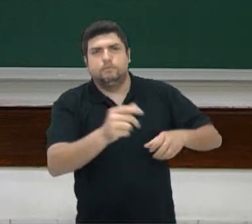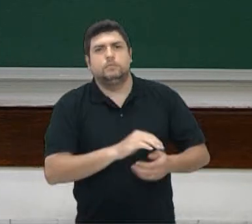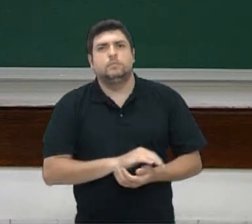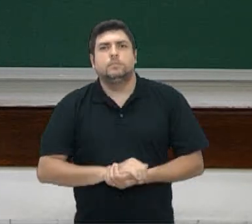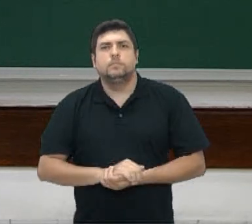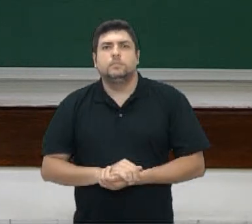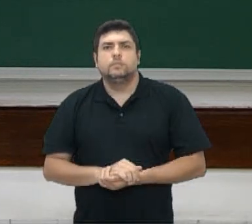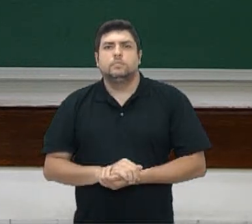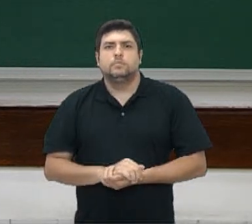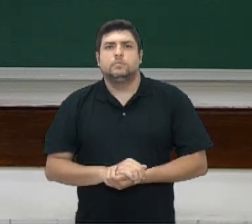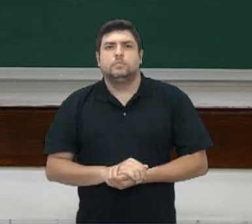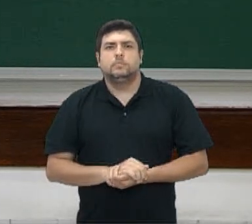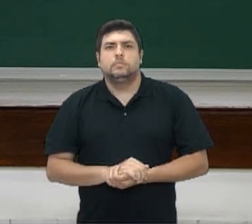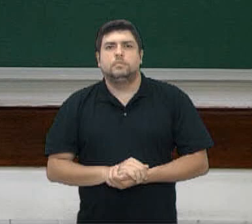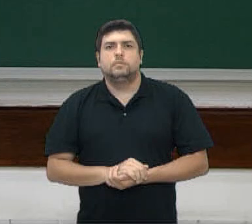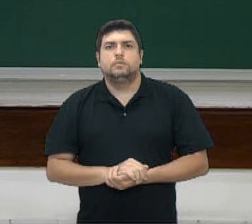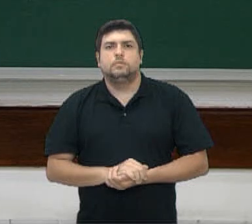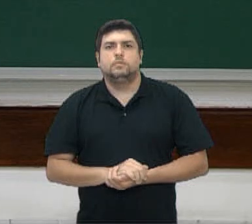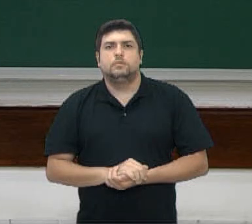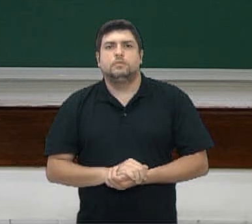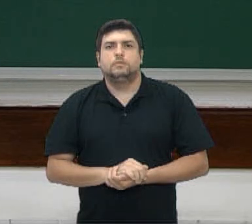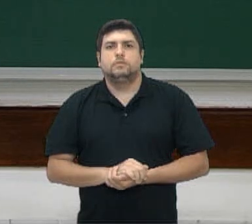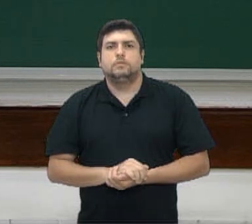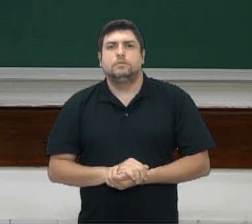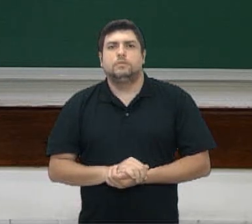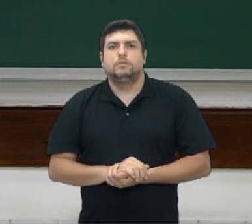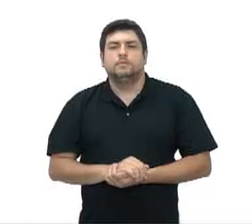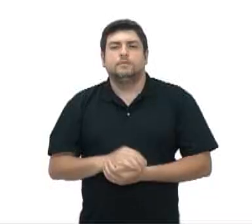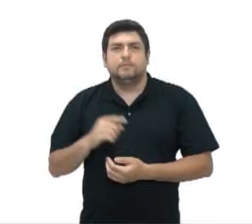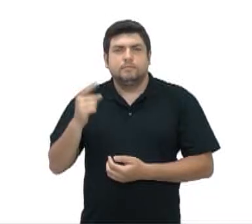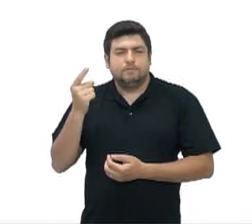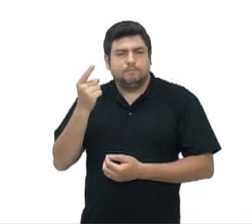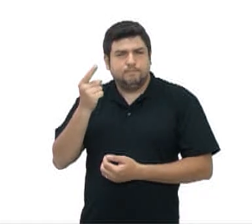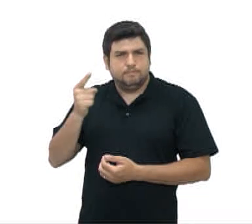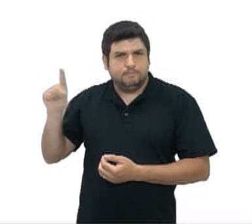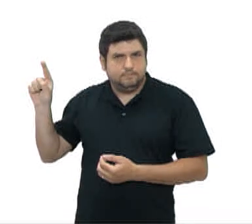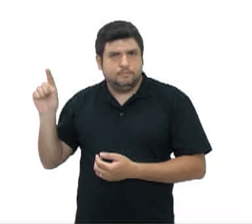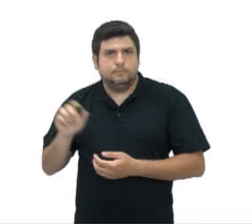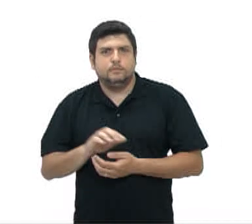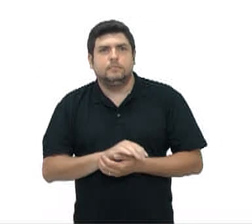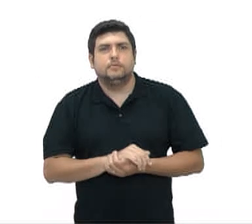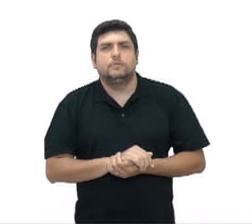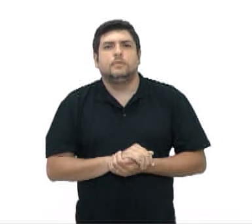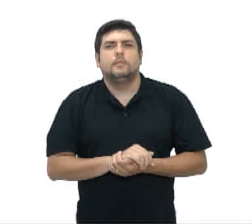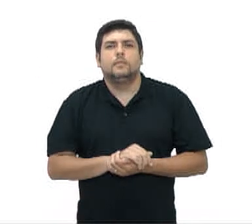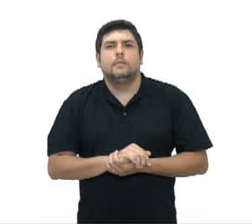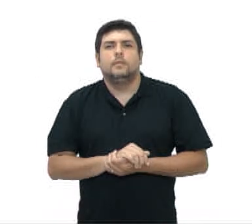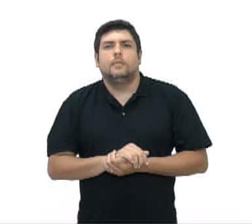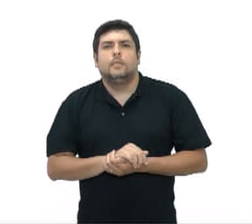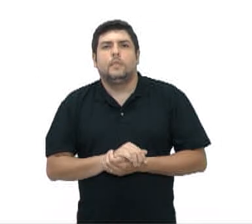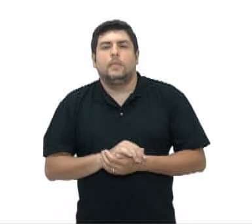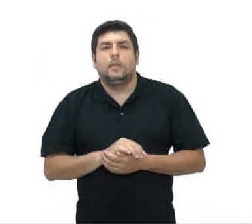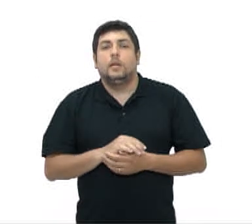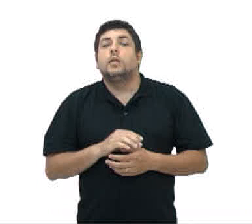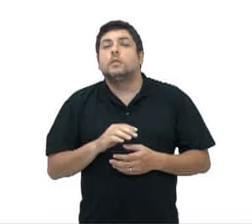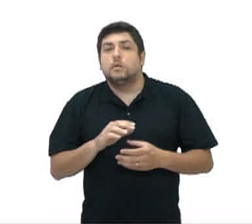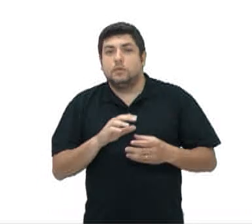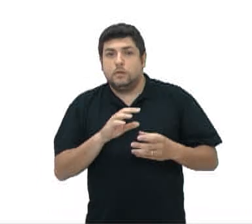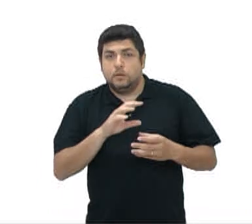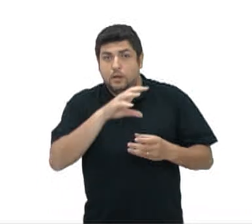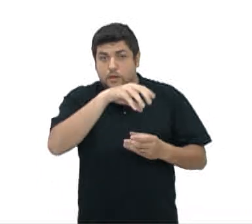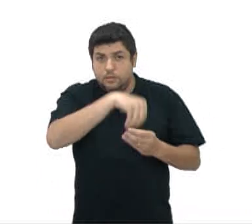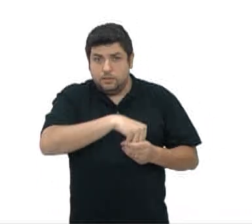Beleza? E, por fim, ali, né, o controle e a vigilância sobre o conjunto dos internados,